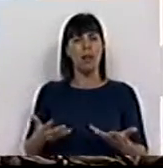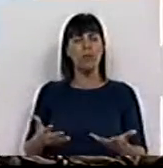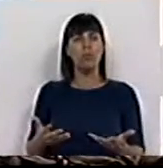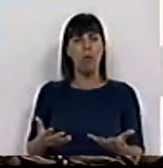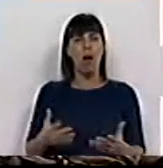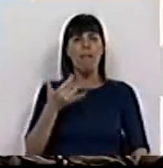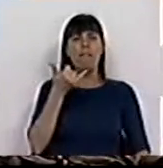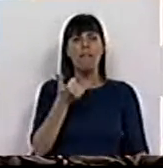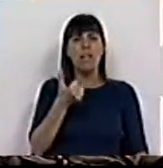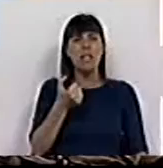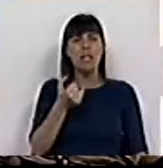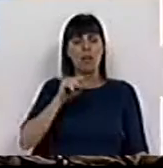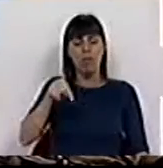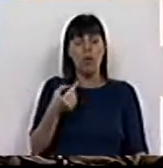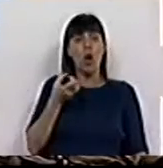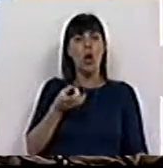atualmente nos